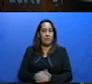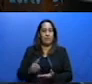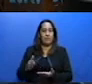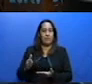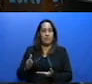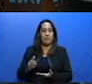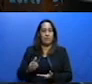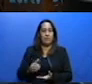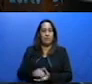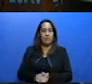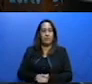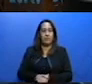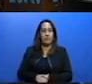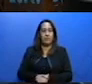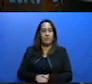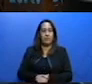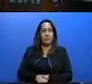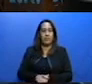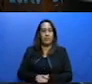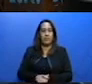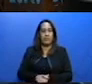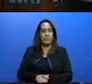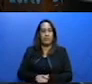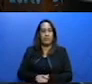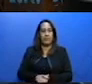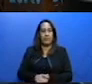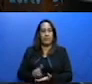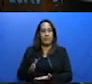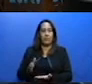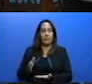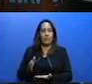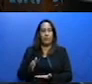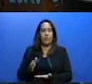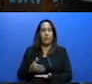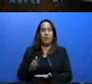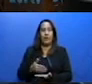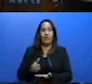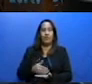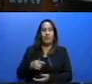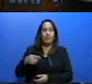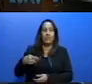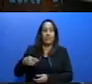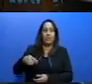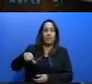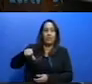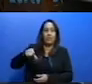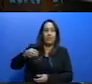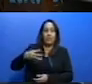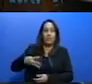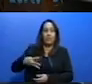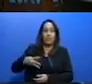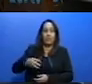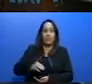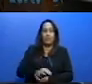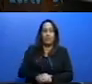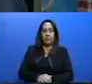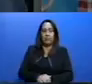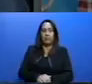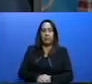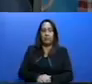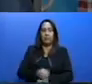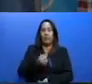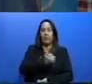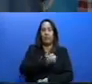Dei uma colher de chá para vocês, né? Mas tudo bem. Página 193.